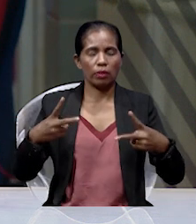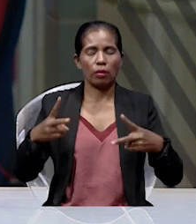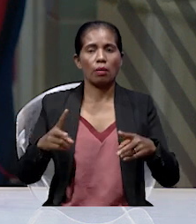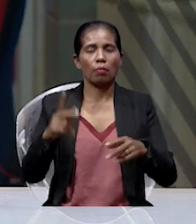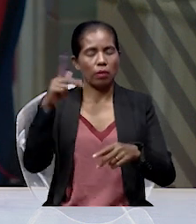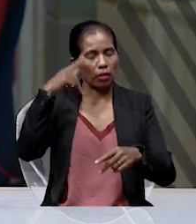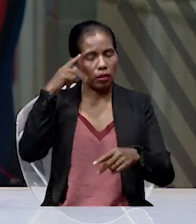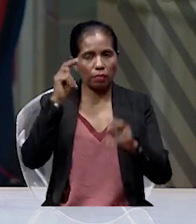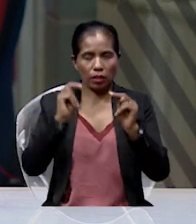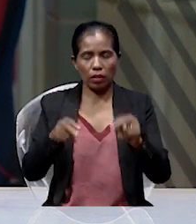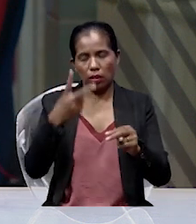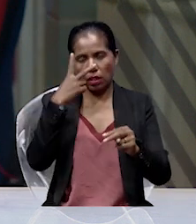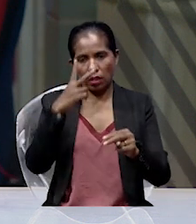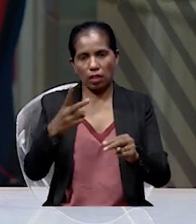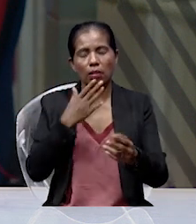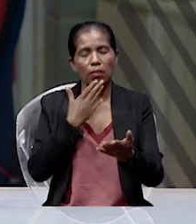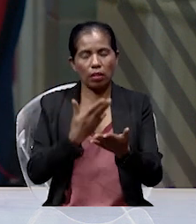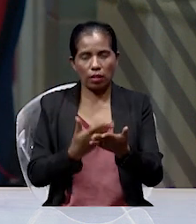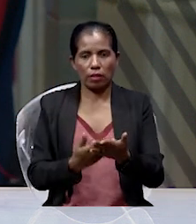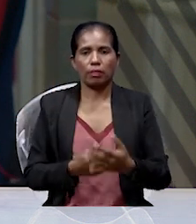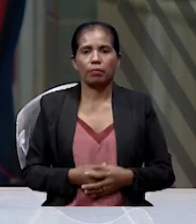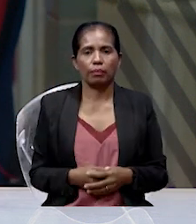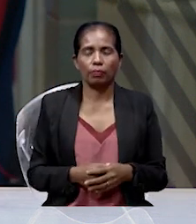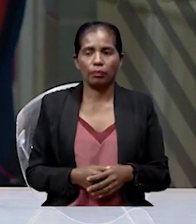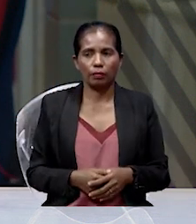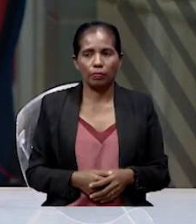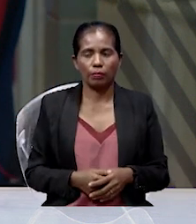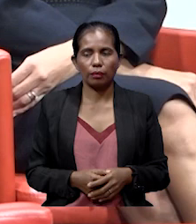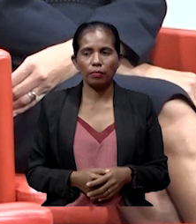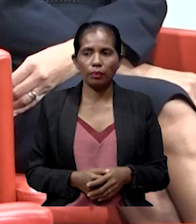precisa haver na fatia em qualidade e na substância.